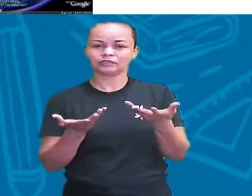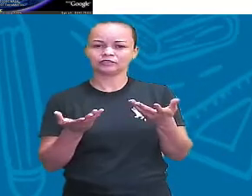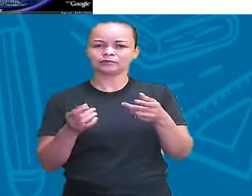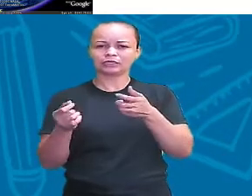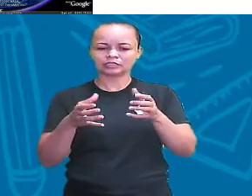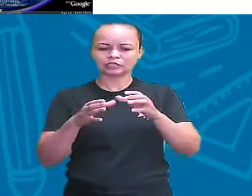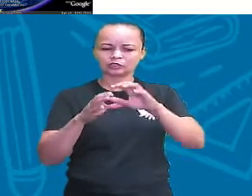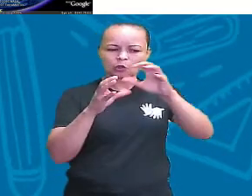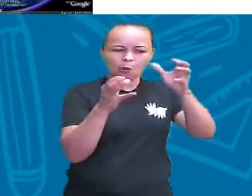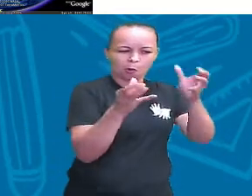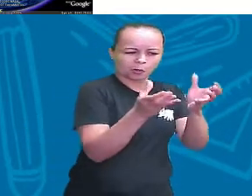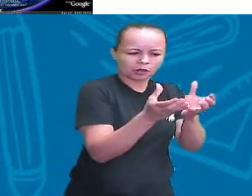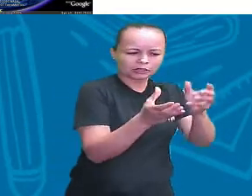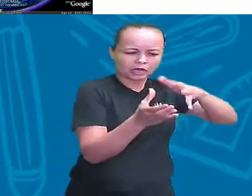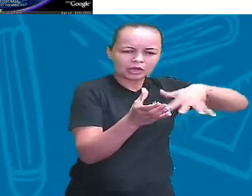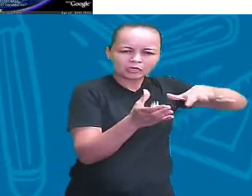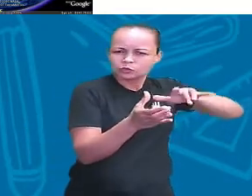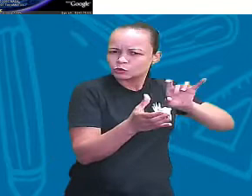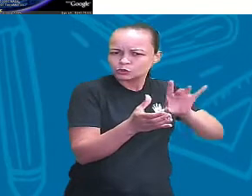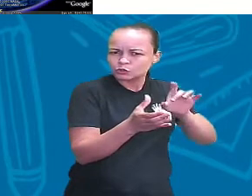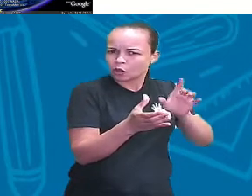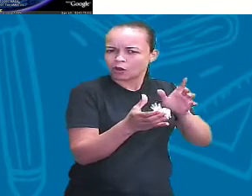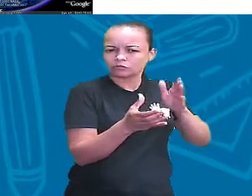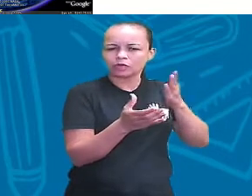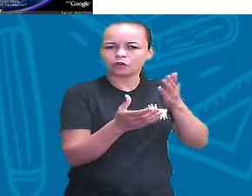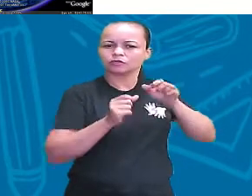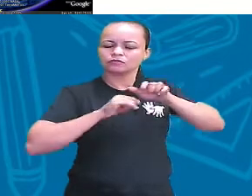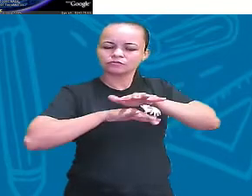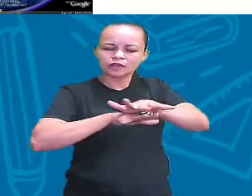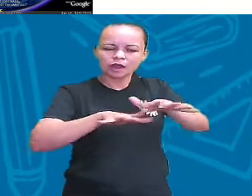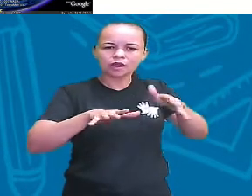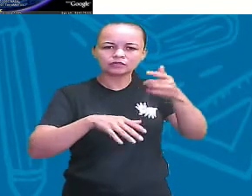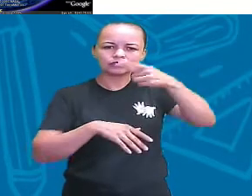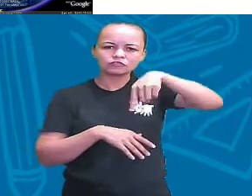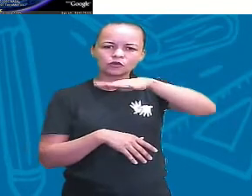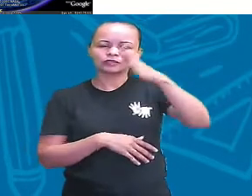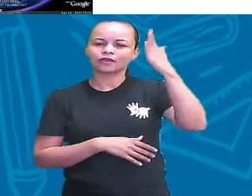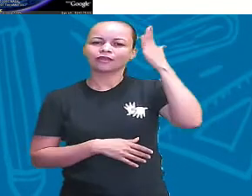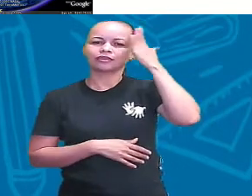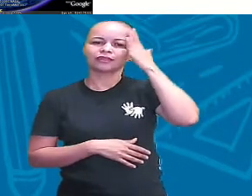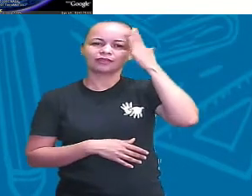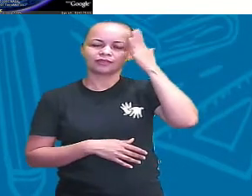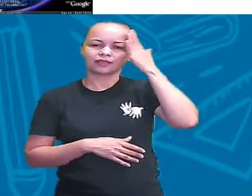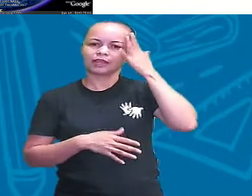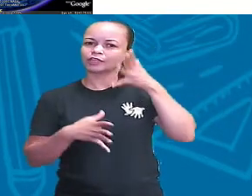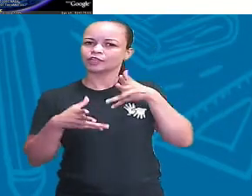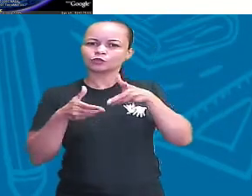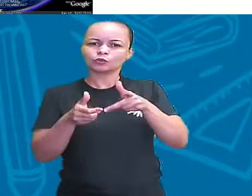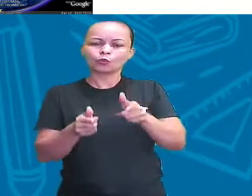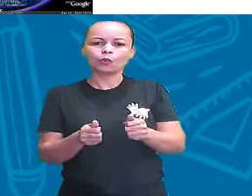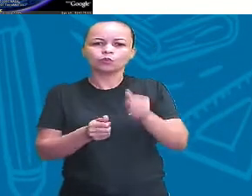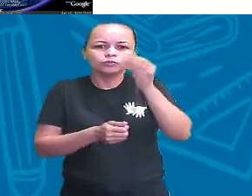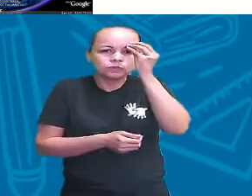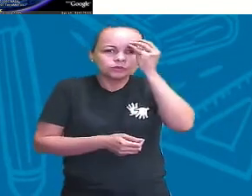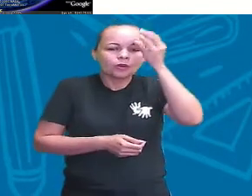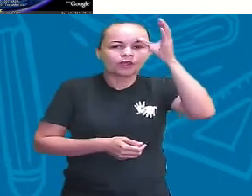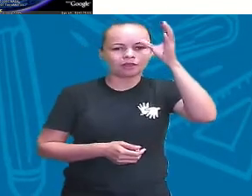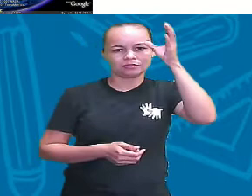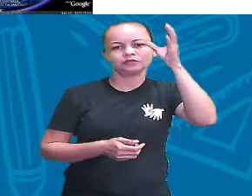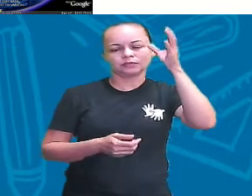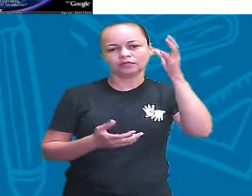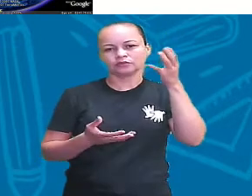fragmentar esse teu conhecimento. A gente quer que você seja justamente esse agente de agregar esse saber. Por quê, gente? Como diria Francis